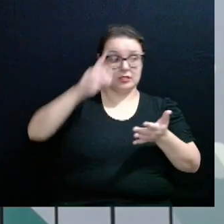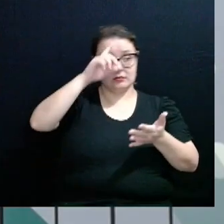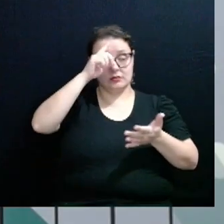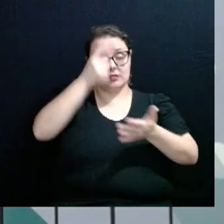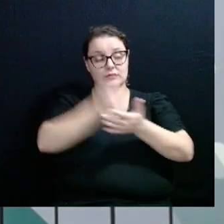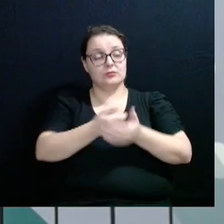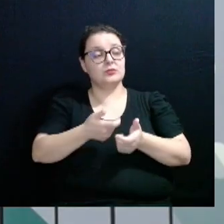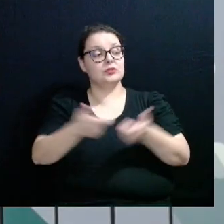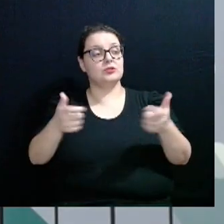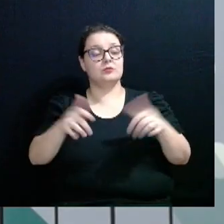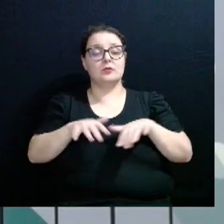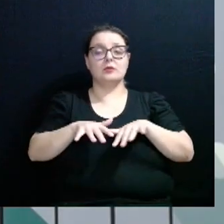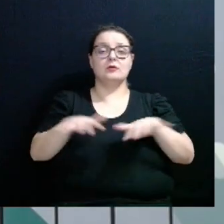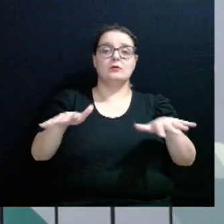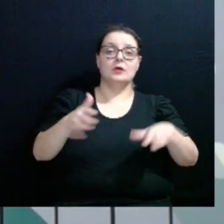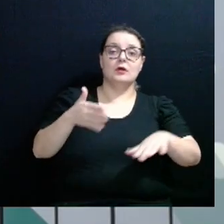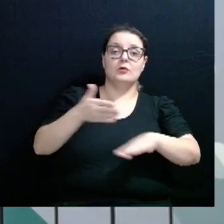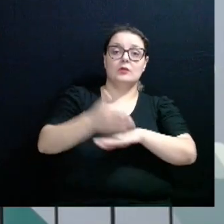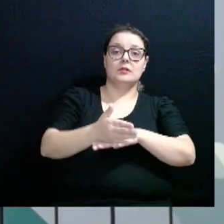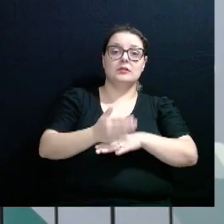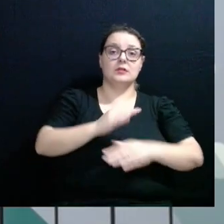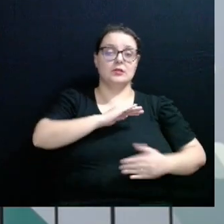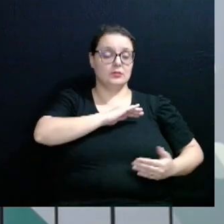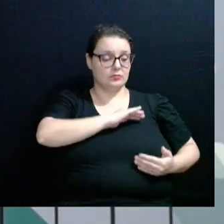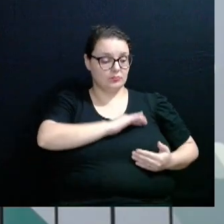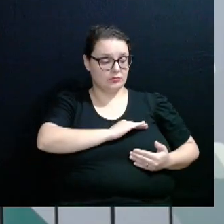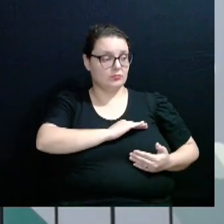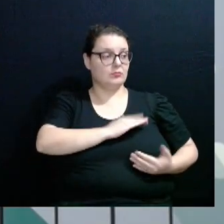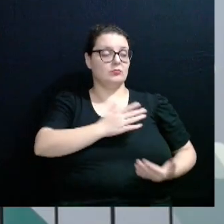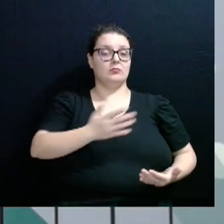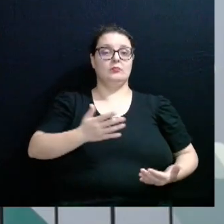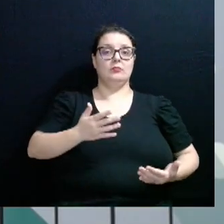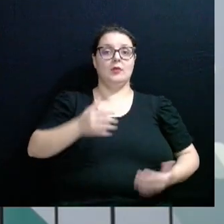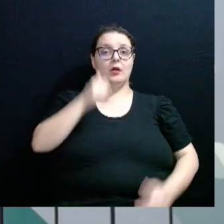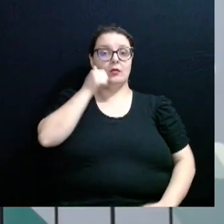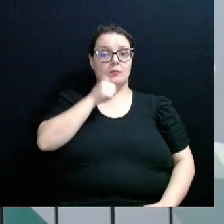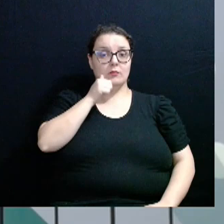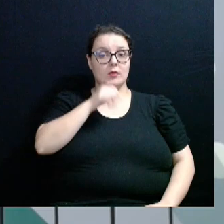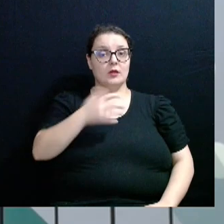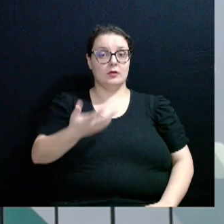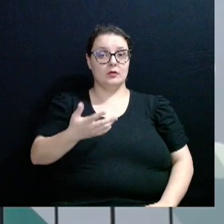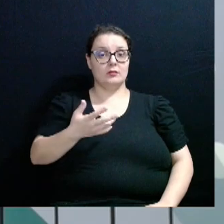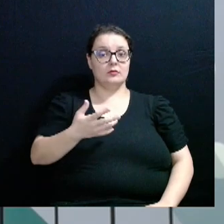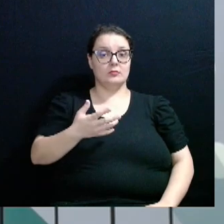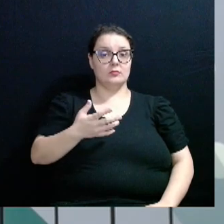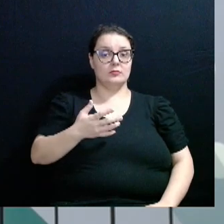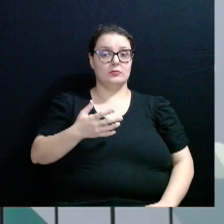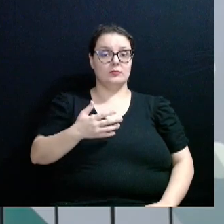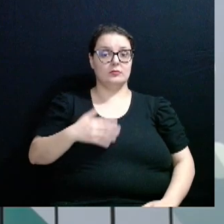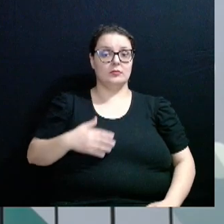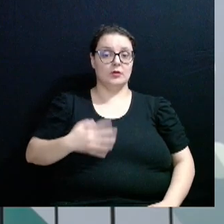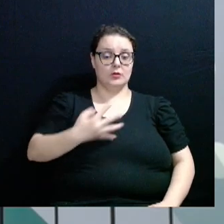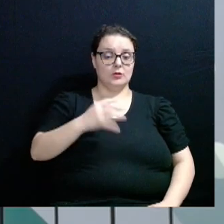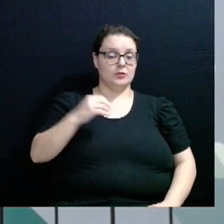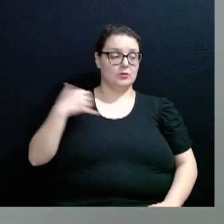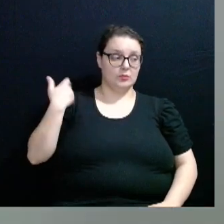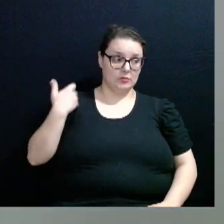acesso à mamografia para as mulheres, né, a partir dos 40 anos.